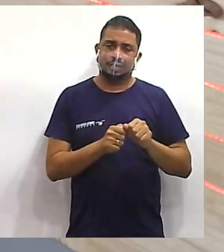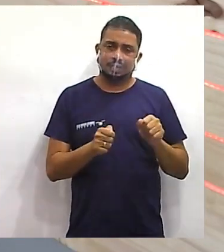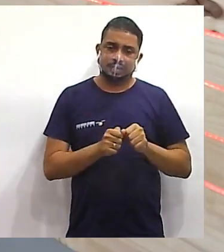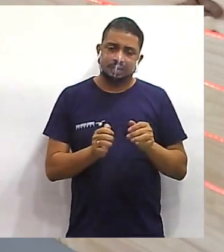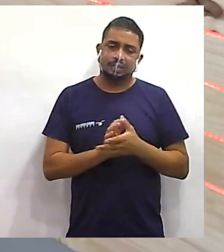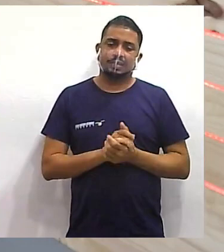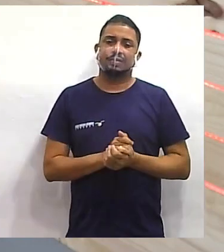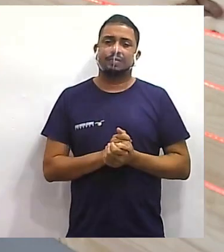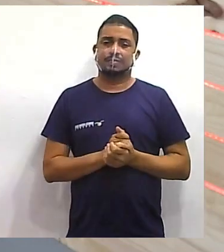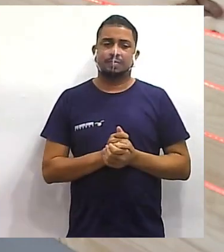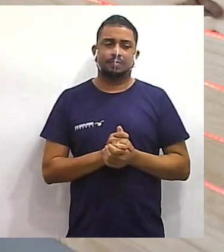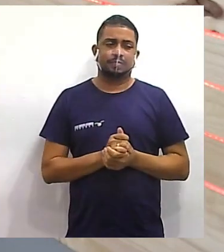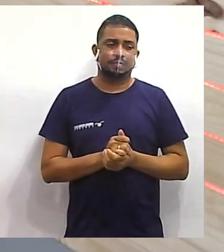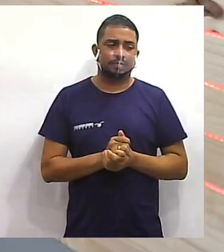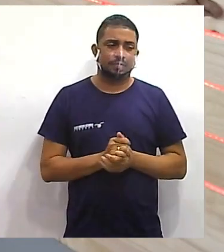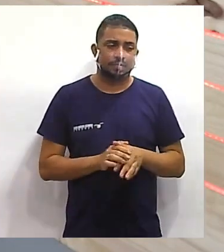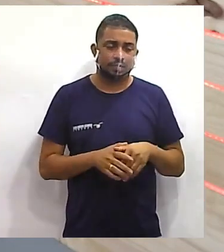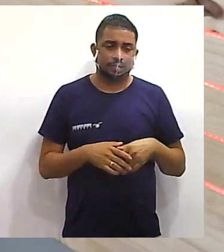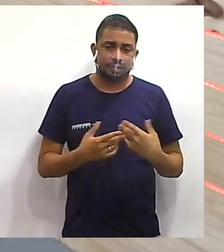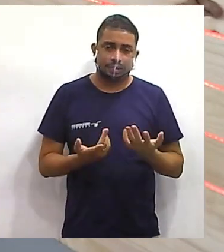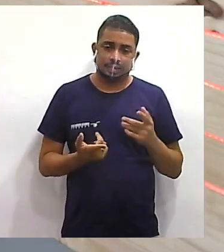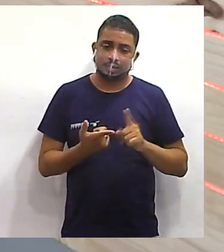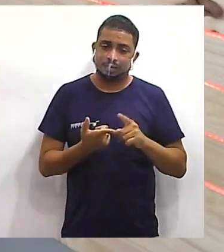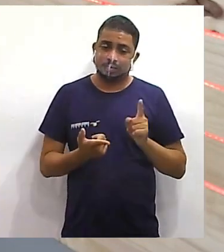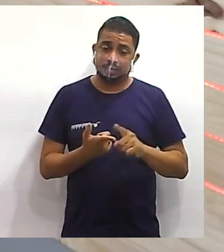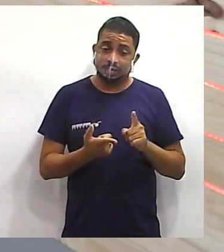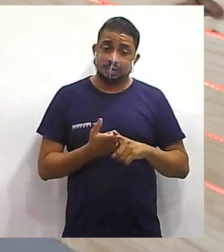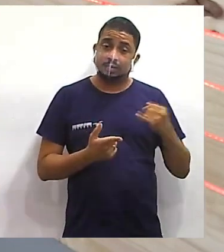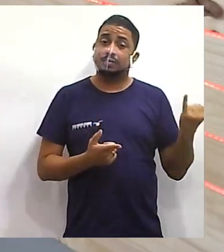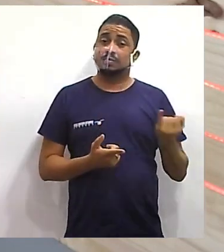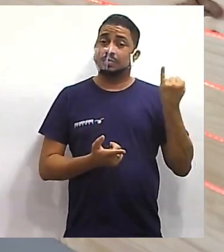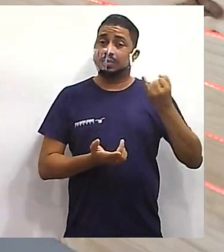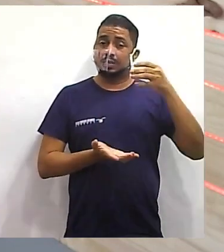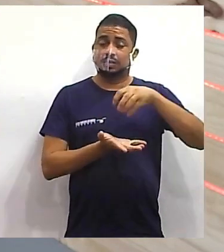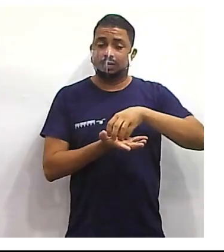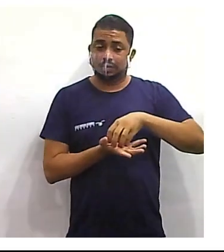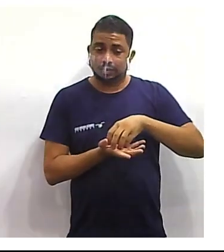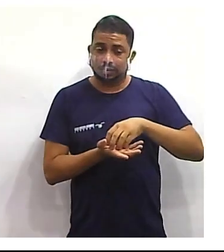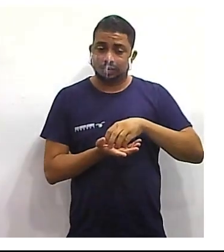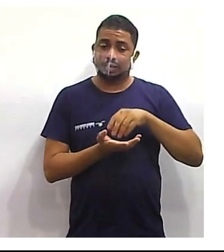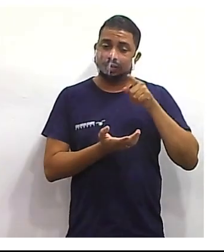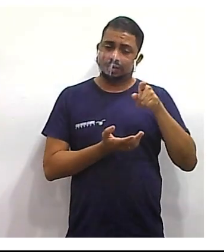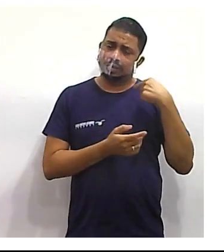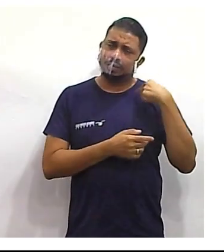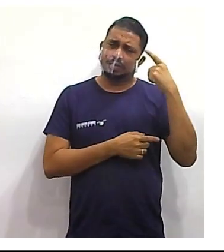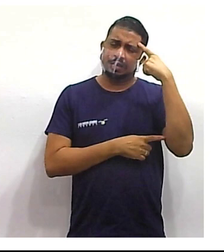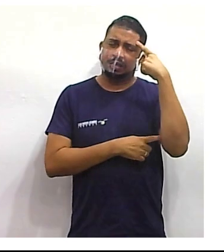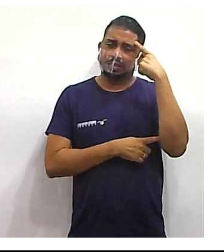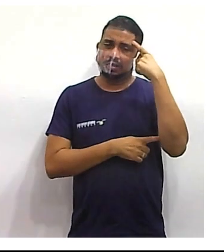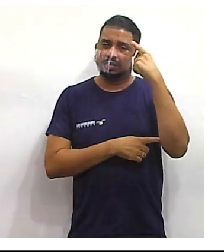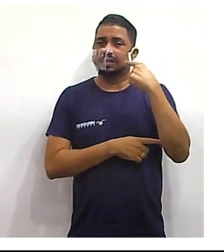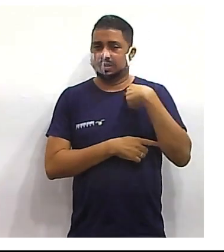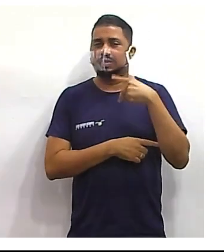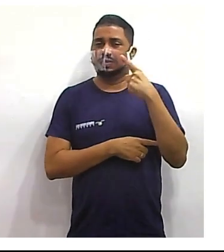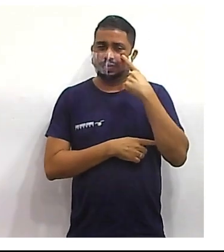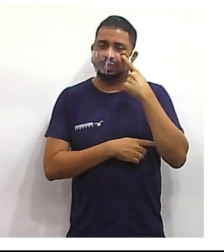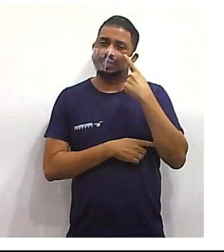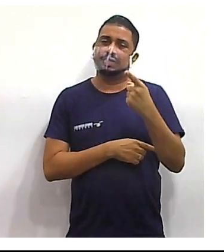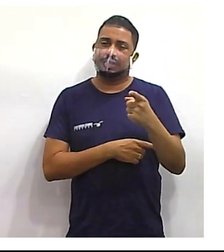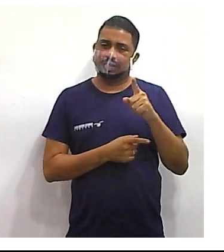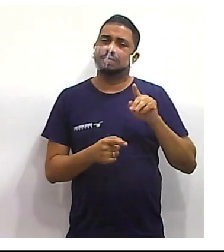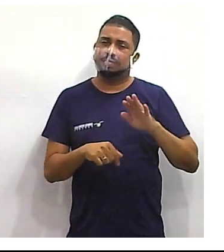gente outro vai momento fazer. a gente faz. E um órgão também muito importante, esse eu vejo com